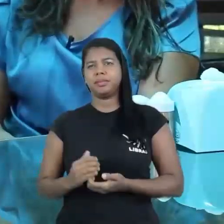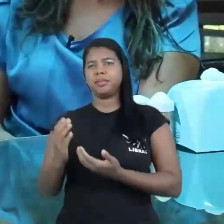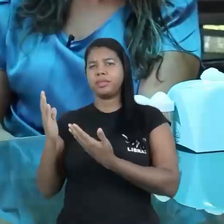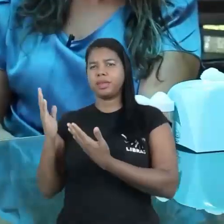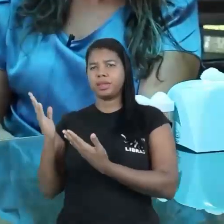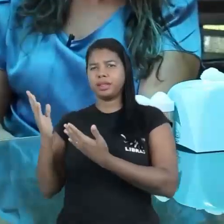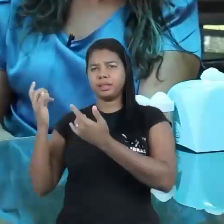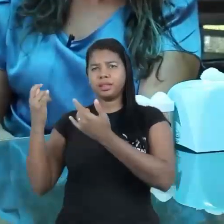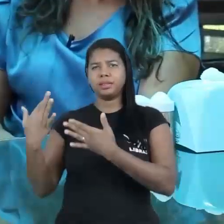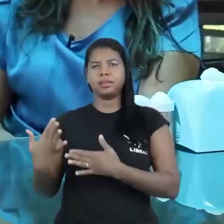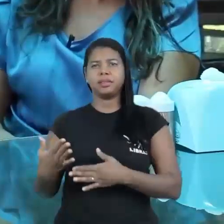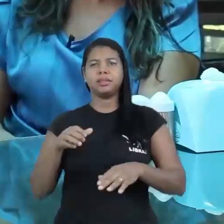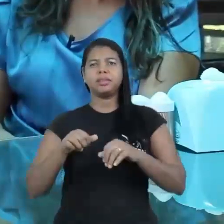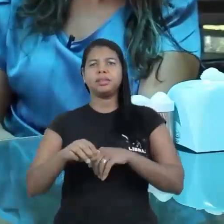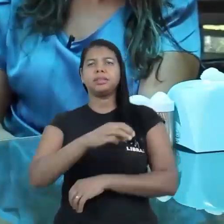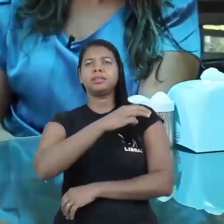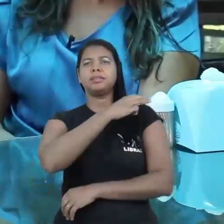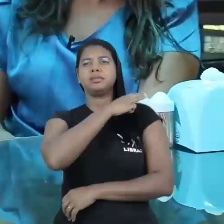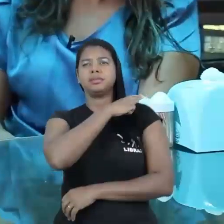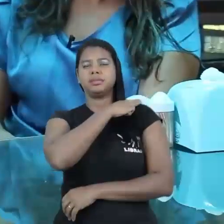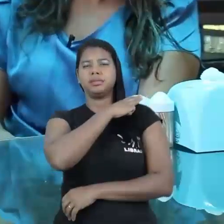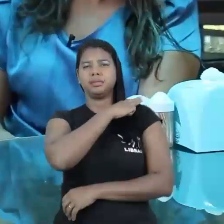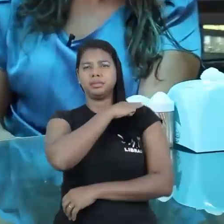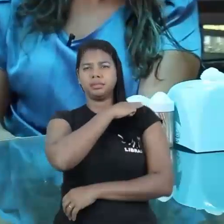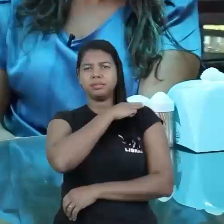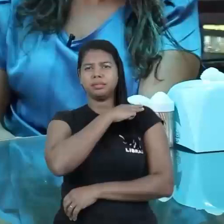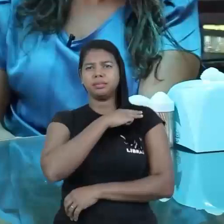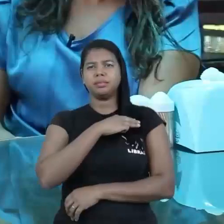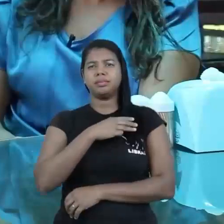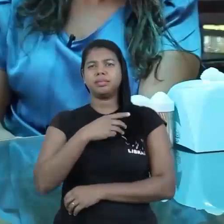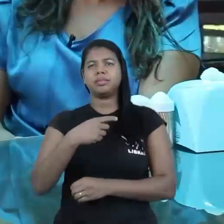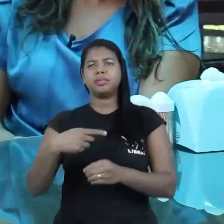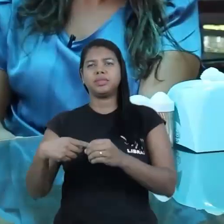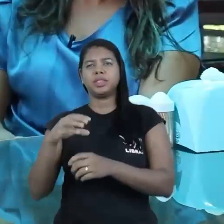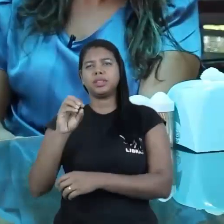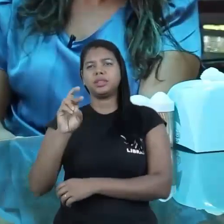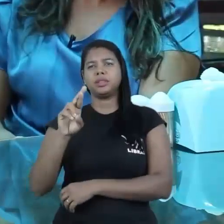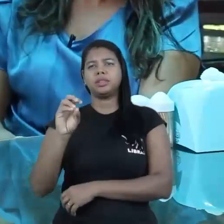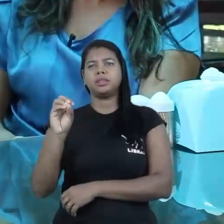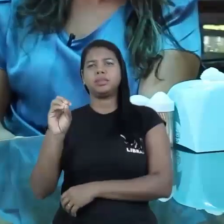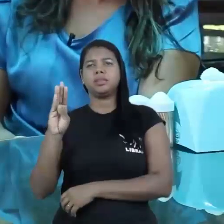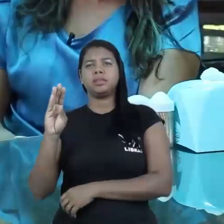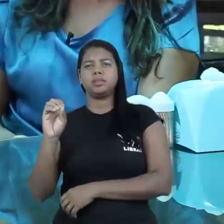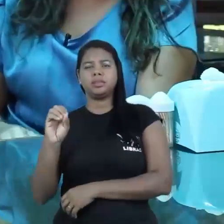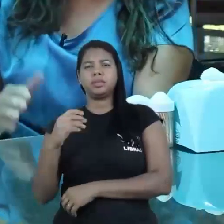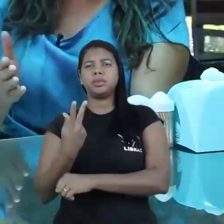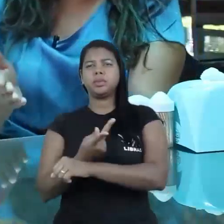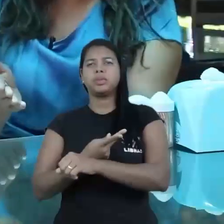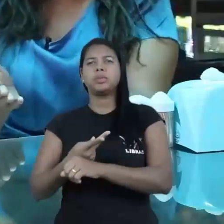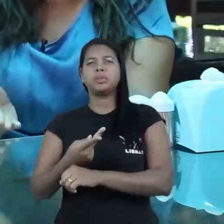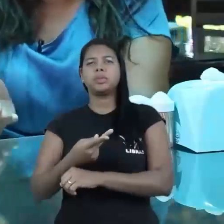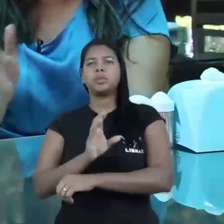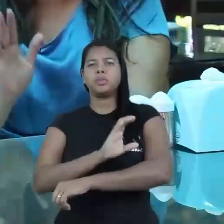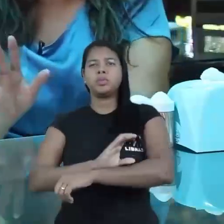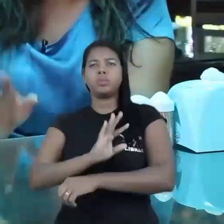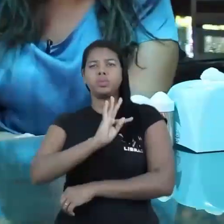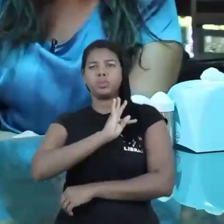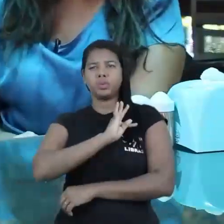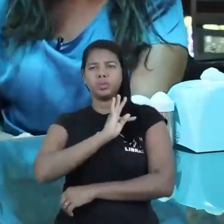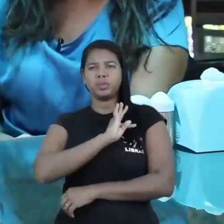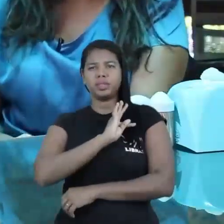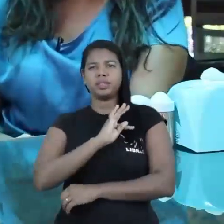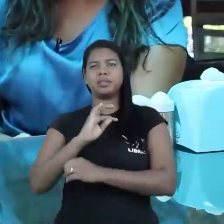ensino médio, na escola pública, lá em Orobó, eu busquei curso técnico. Por sinal, pessoal, só